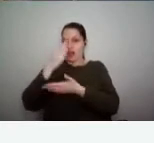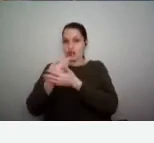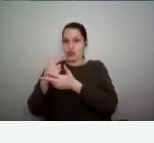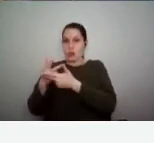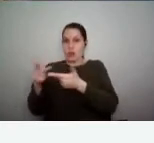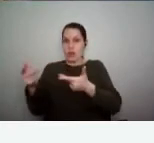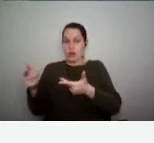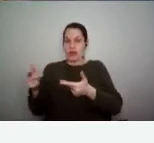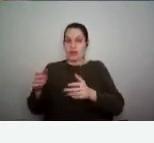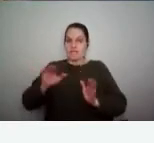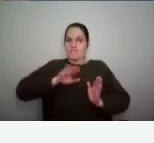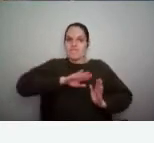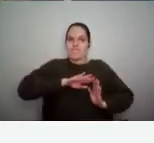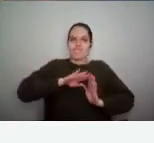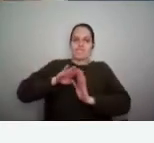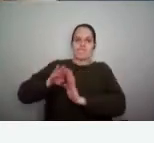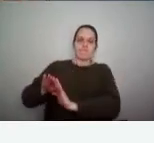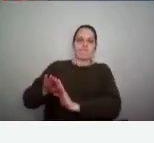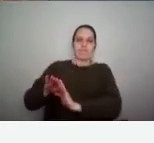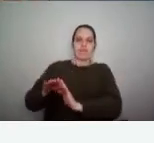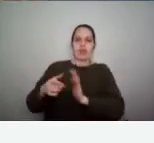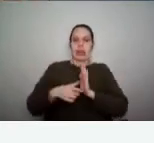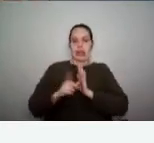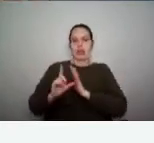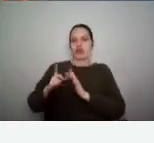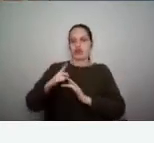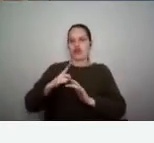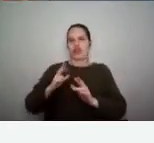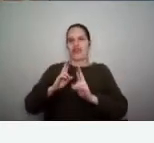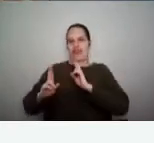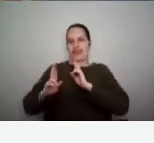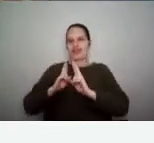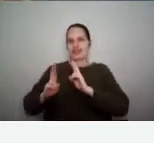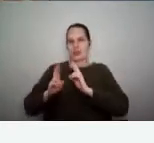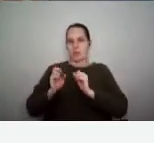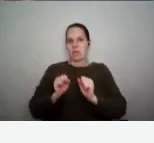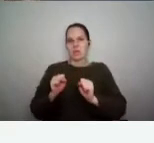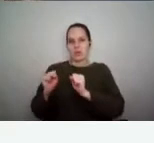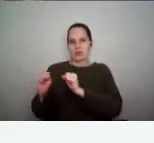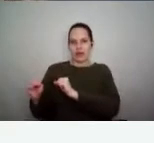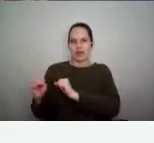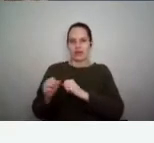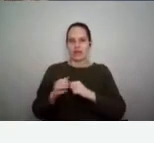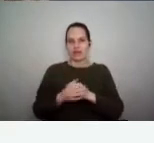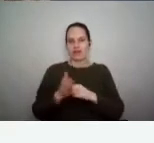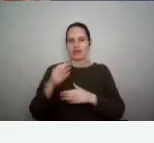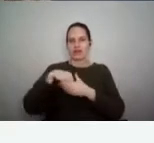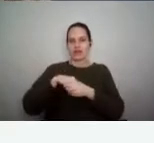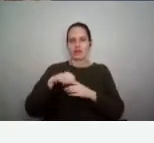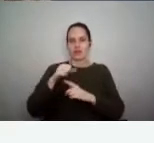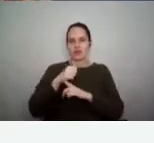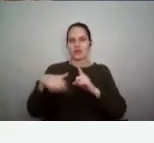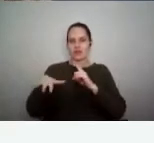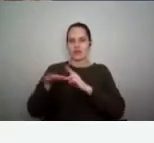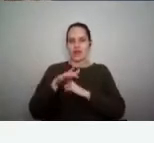interpretações subjetivas que tanto sustentavam essas relações de poder, né, na sociedade anterior.